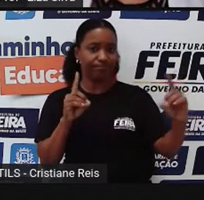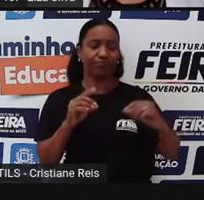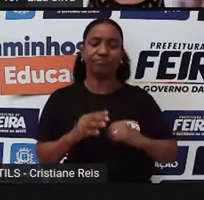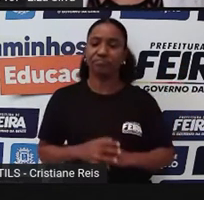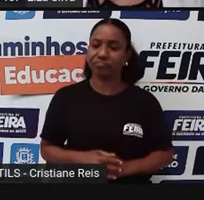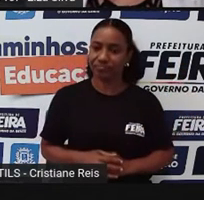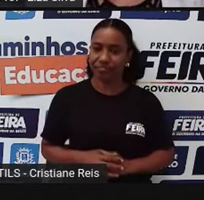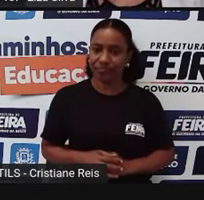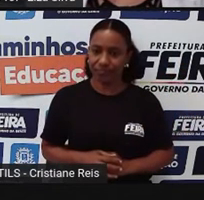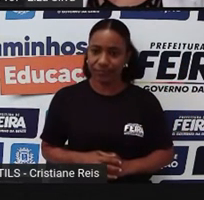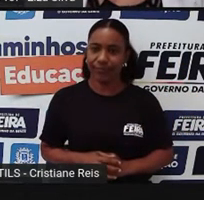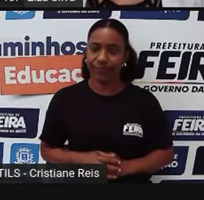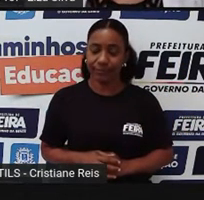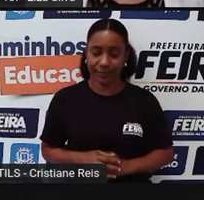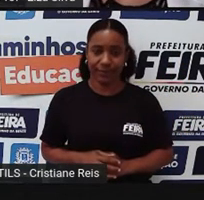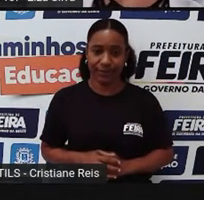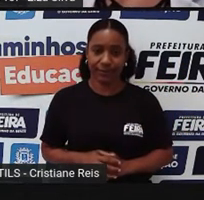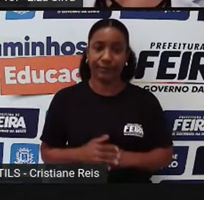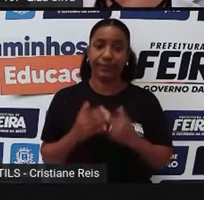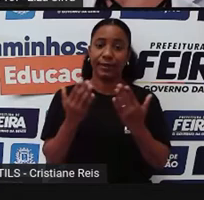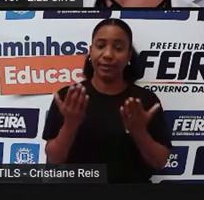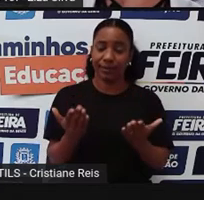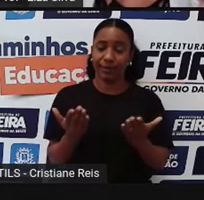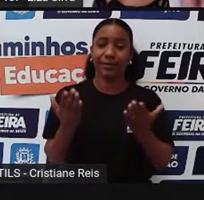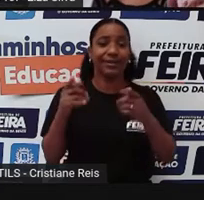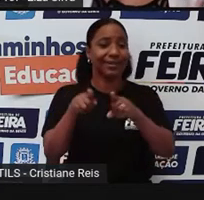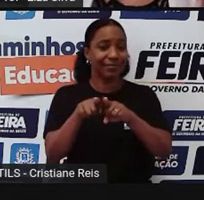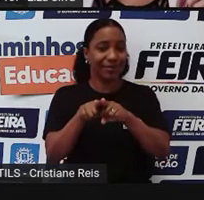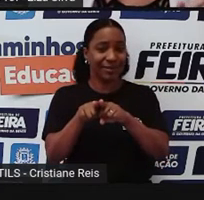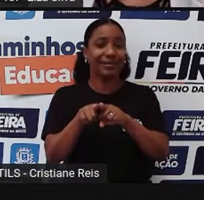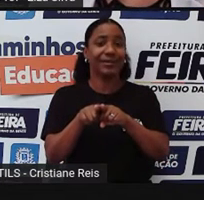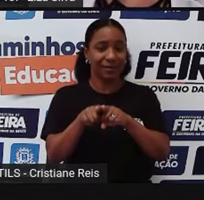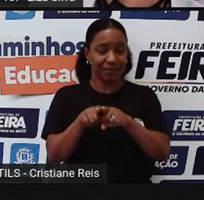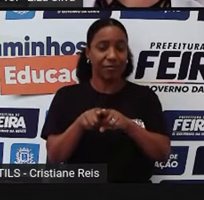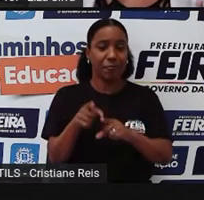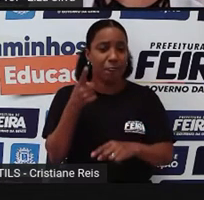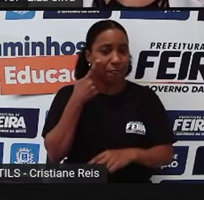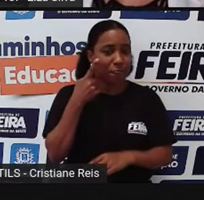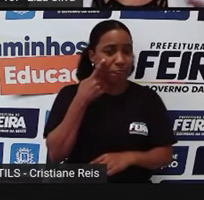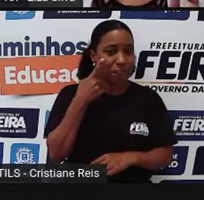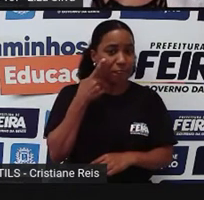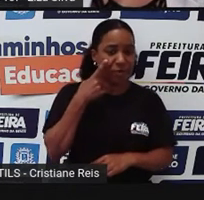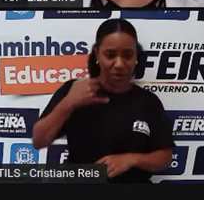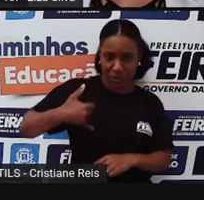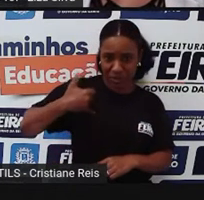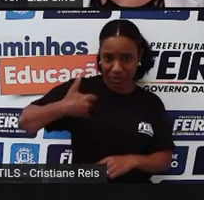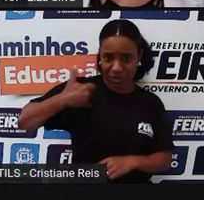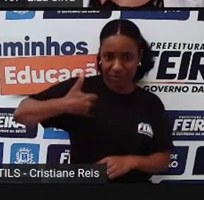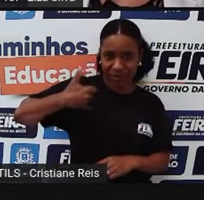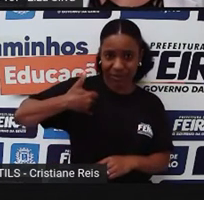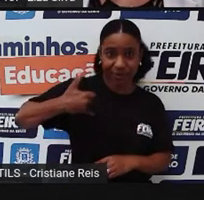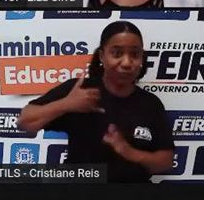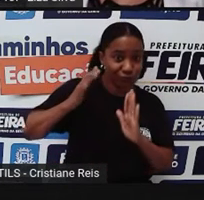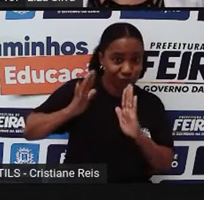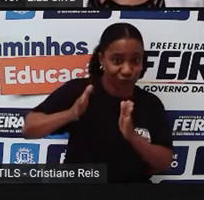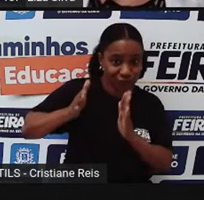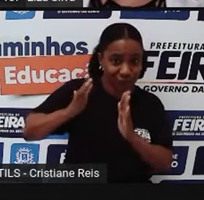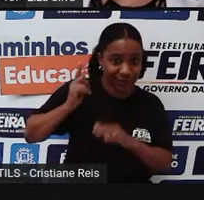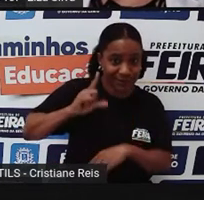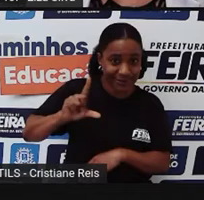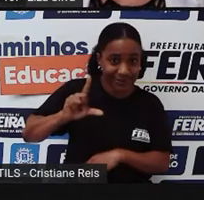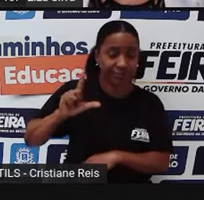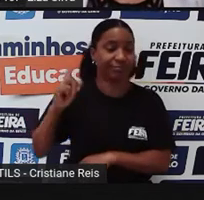E quando você tiver a oportunidade Don't Forget them dates in a shot